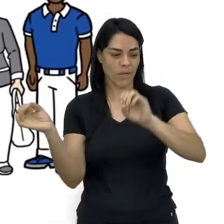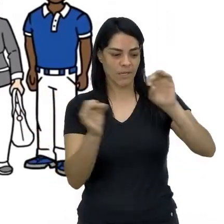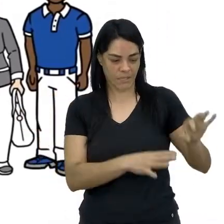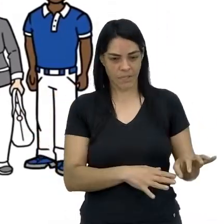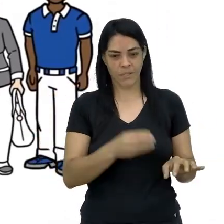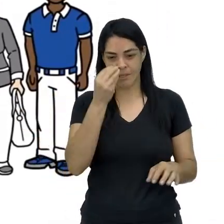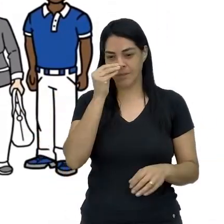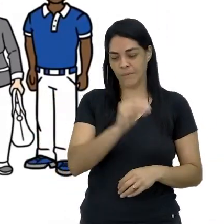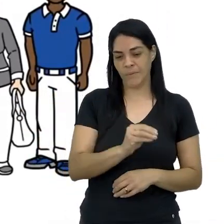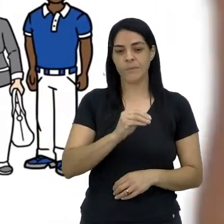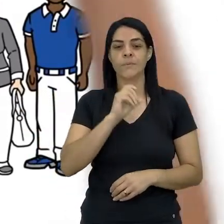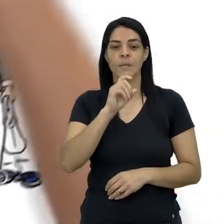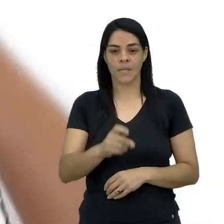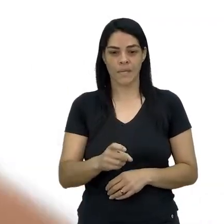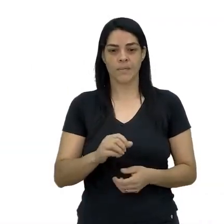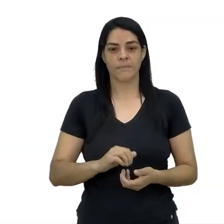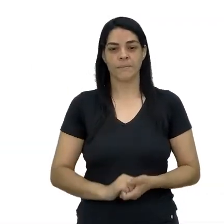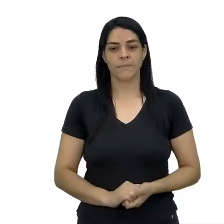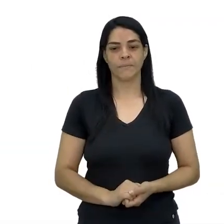trás.